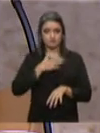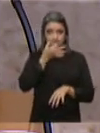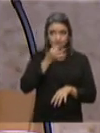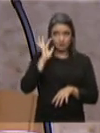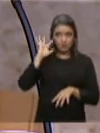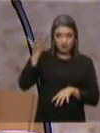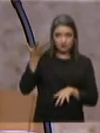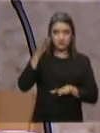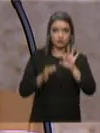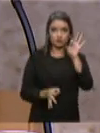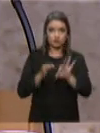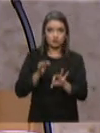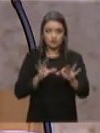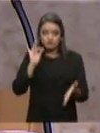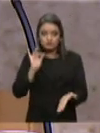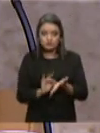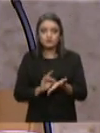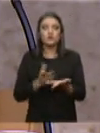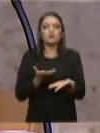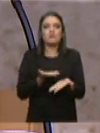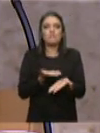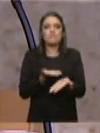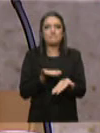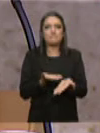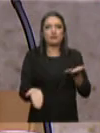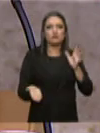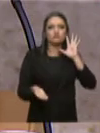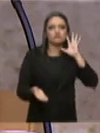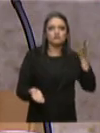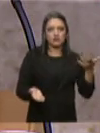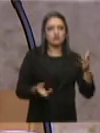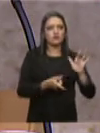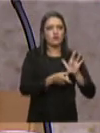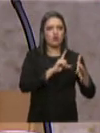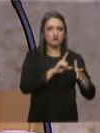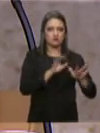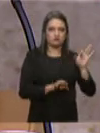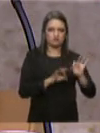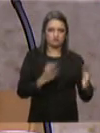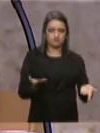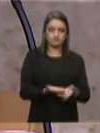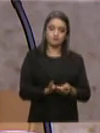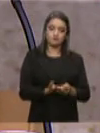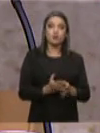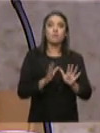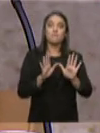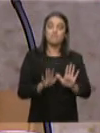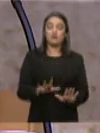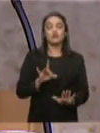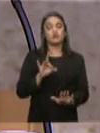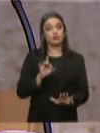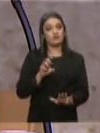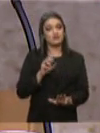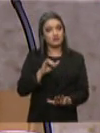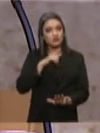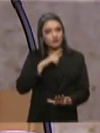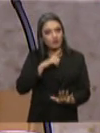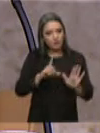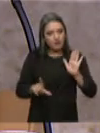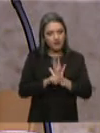concreto quanto à perda de eficácia do ato sentencial, ressalvada a previsão legal